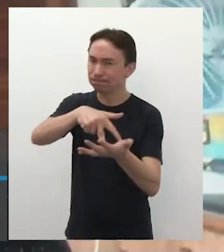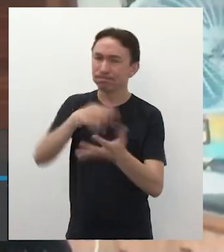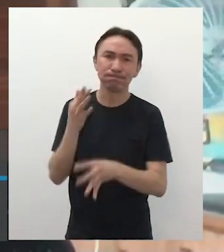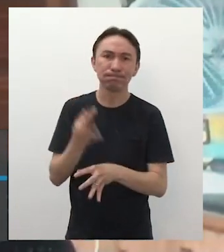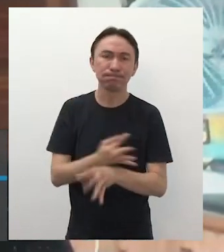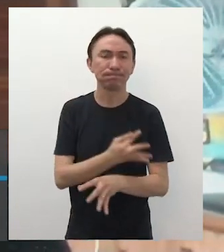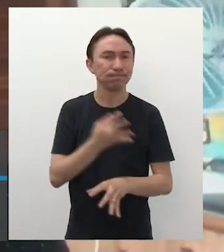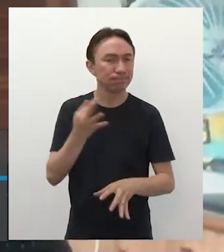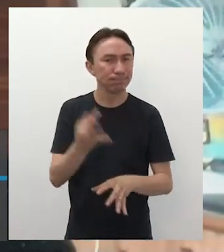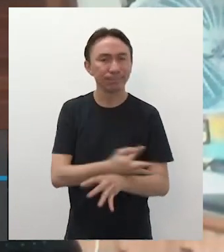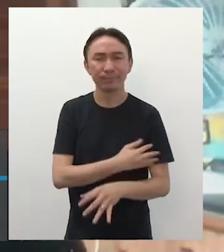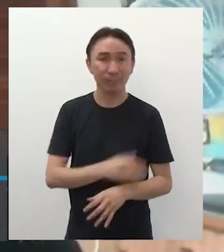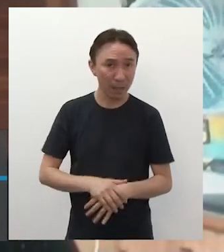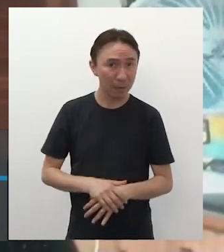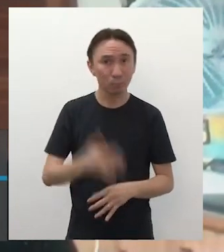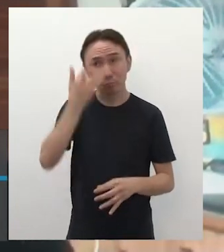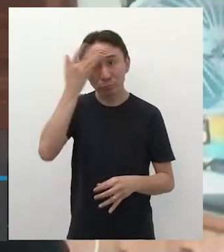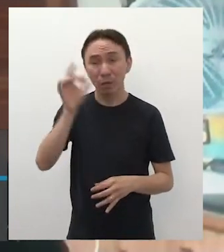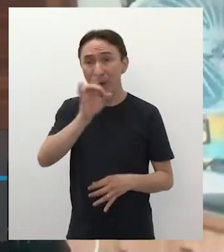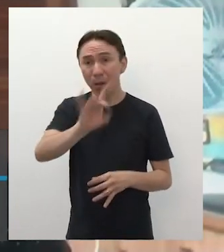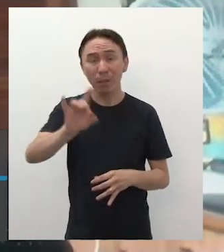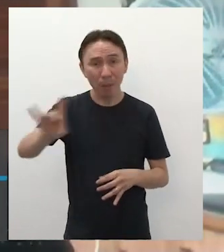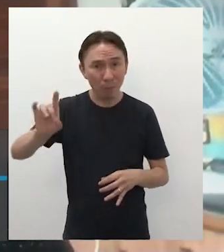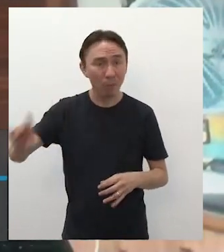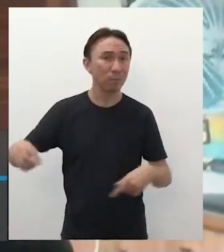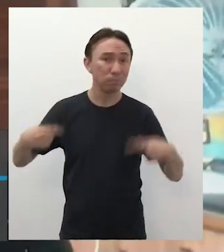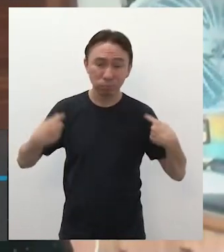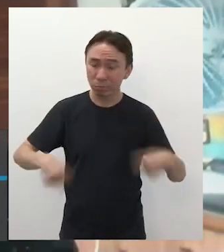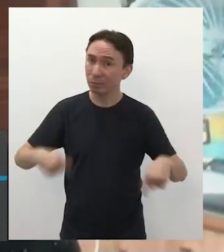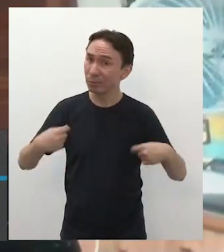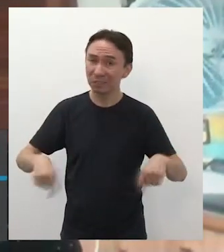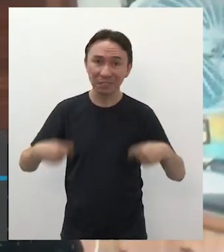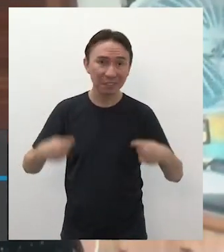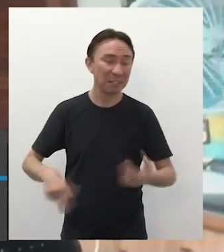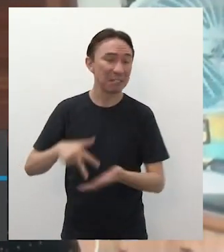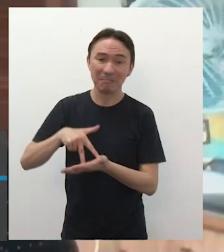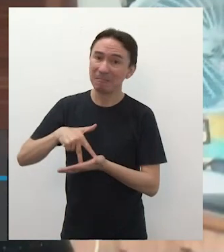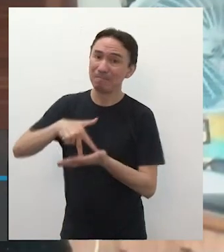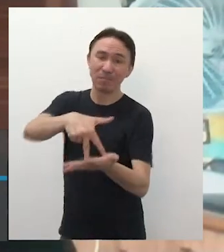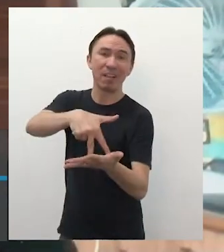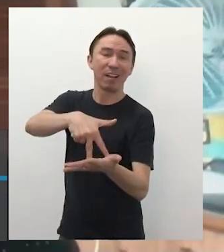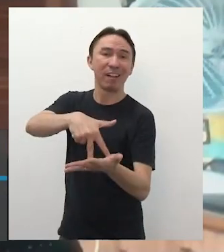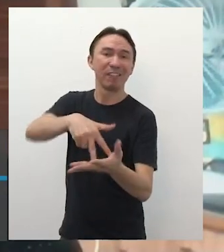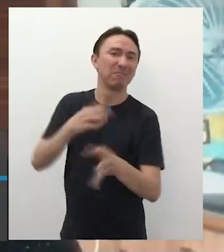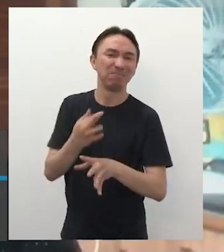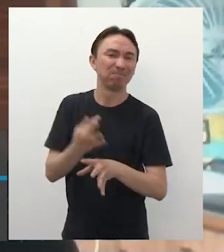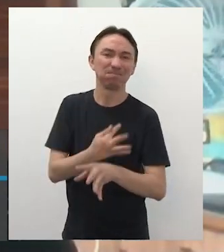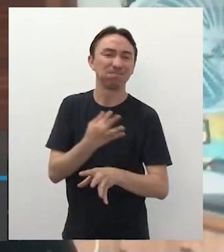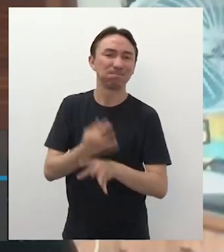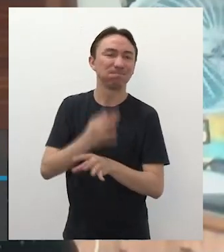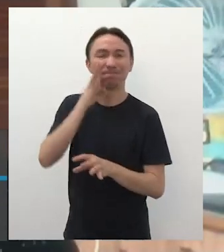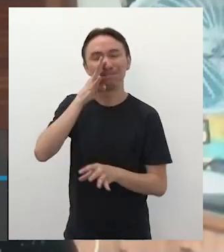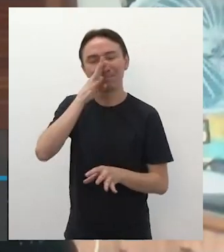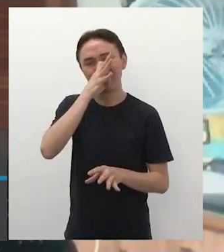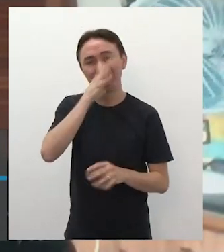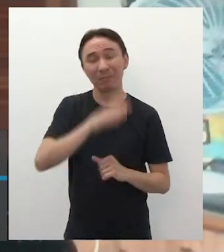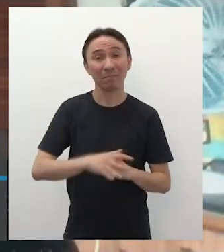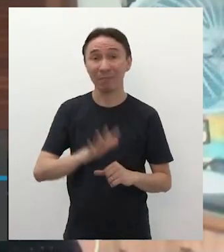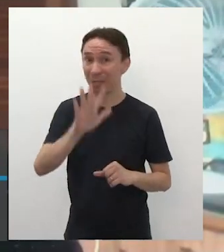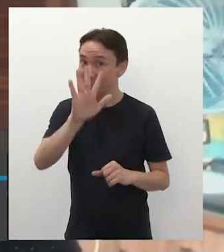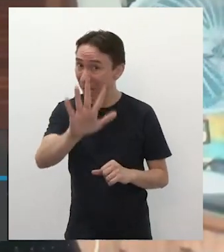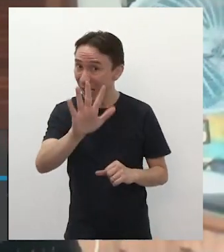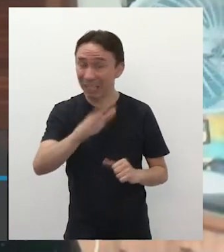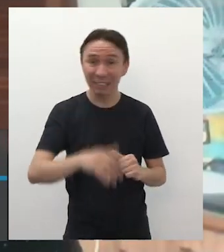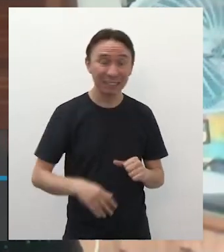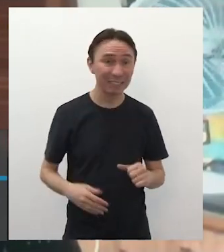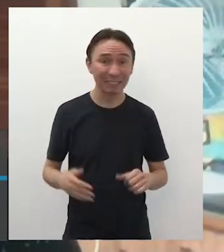função, do seu papel social, tenha perseverança, né? Mas nem sempre a gente consegue encontrar a justa medida